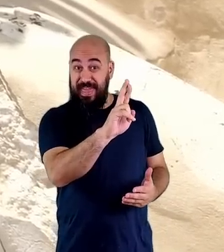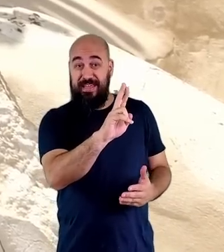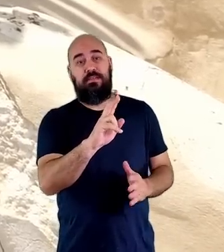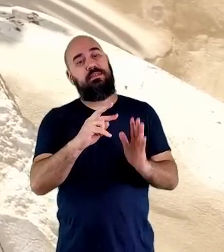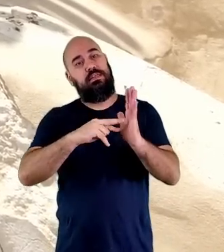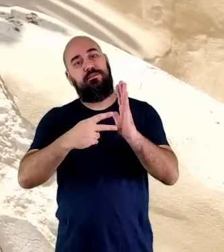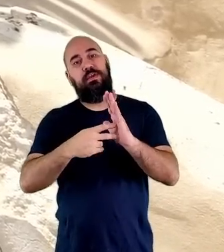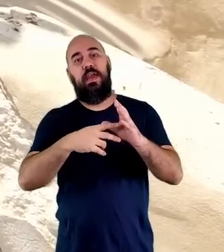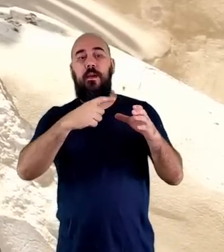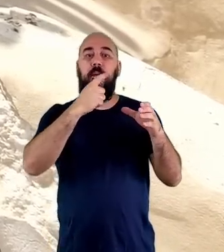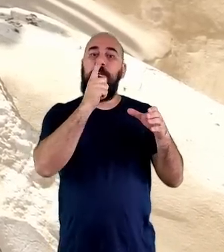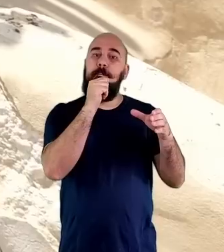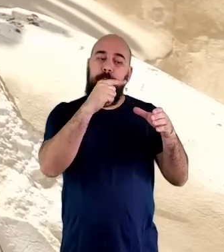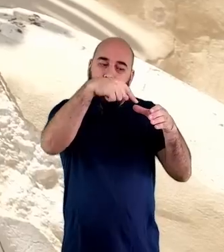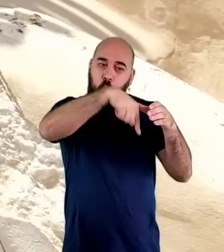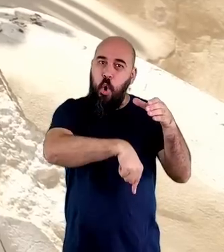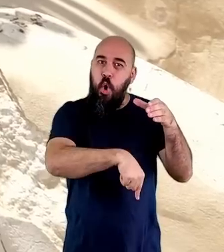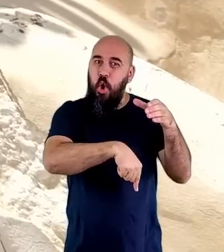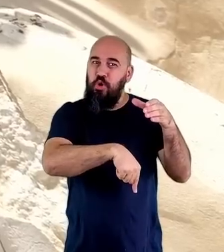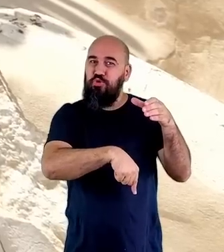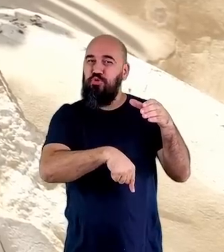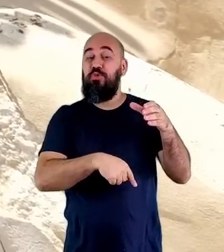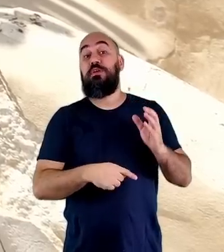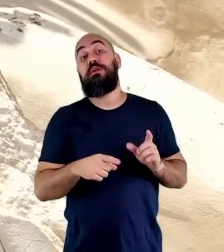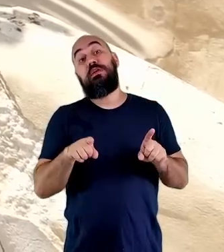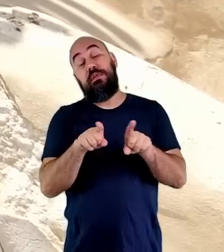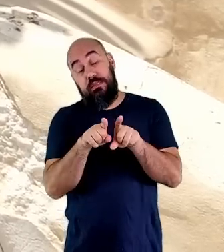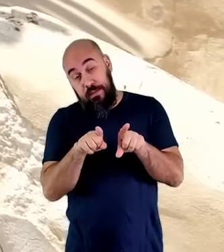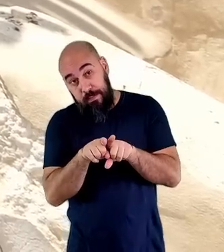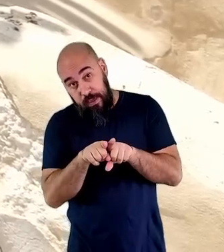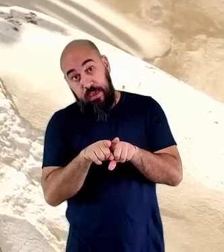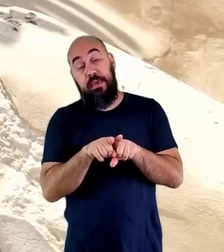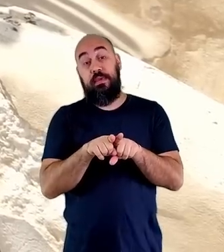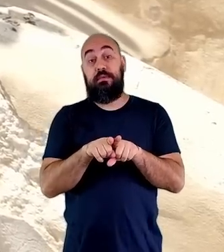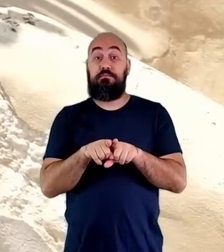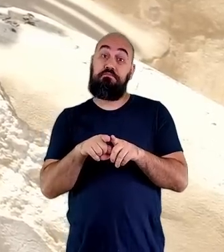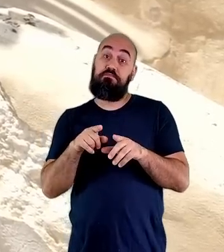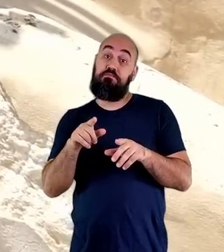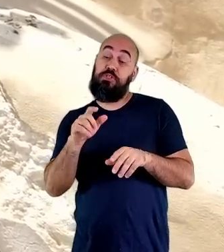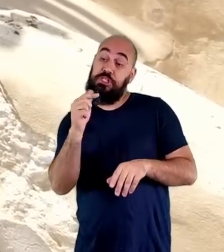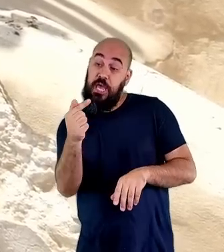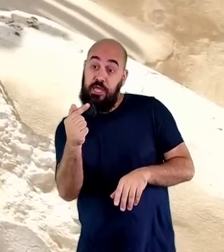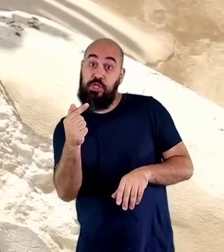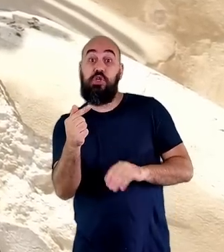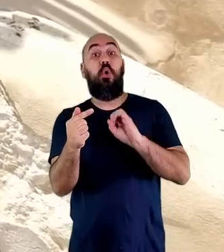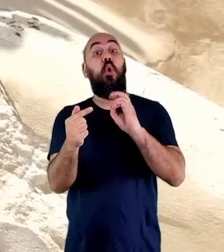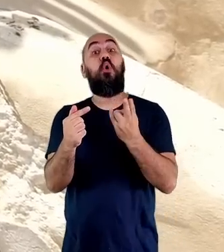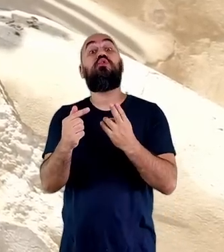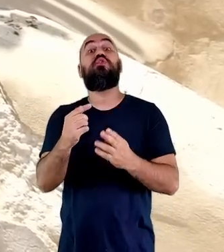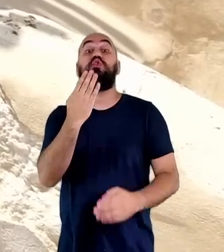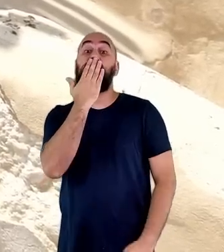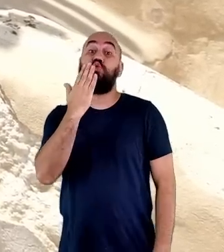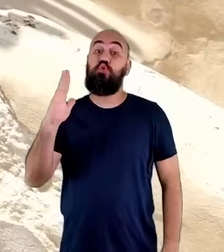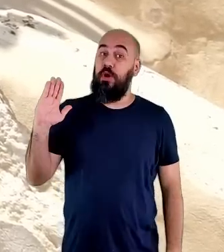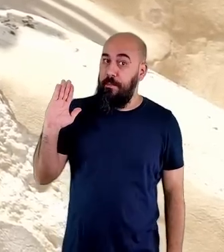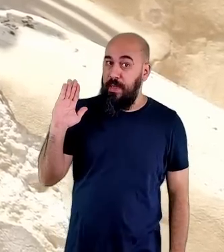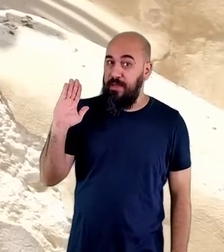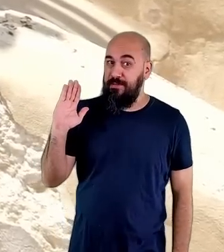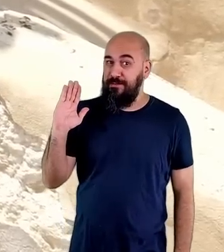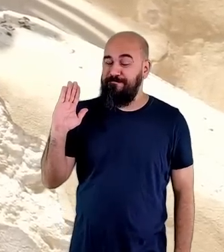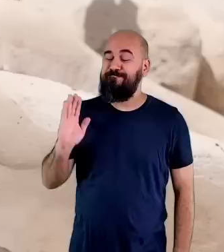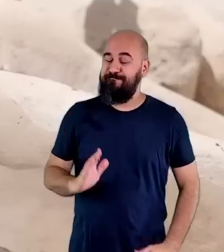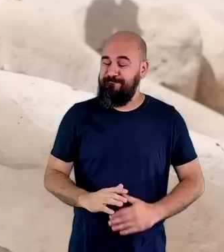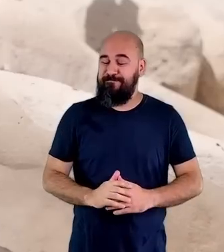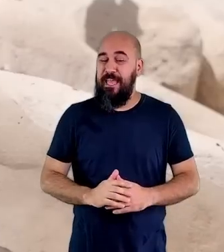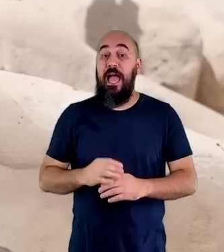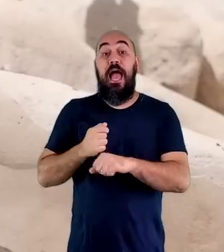Sheba, ou Sheva, você pode traduzir de duas maneiras, sete ou juramento, porque aqui houve o poço dos sete ou dos